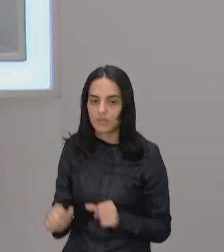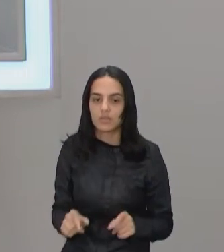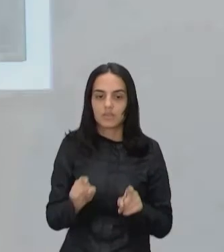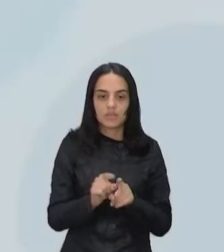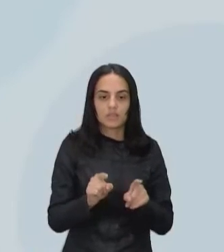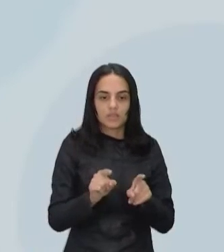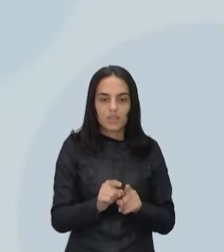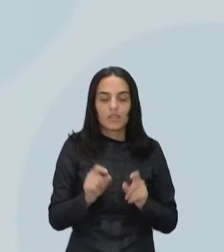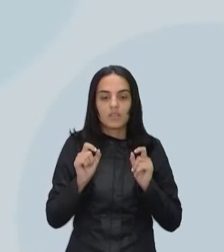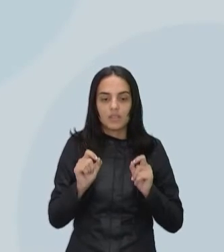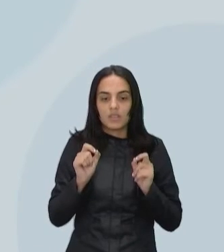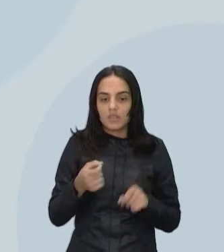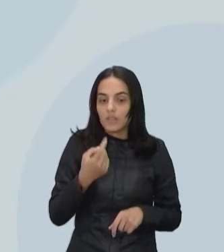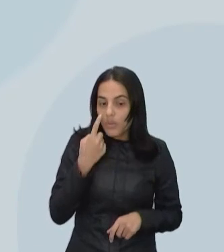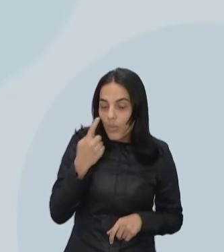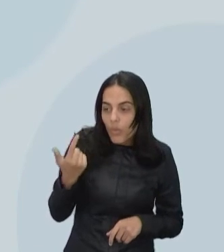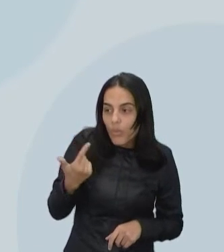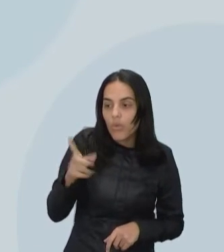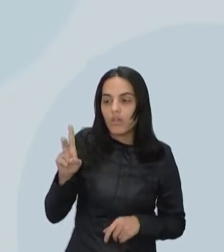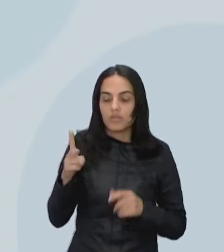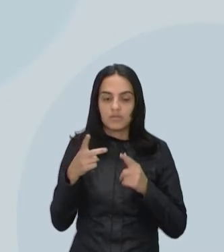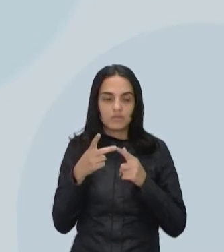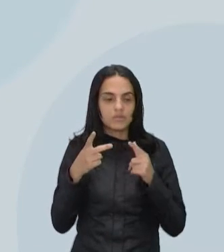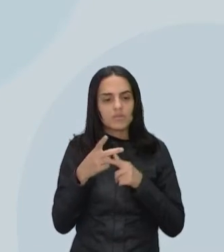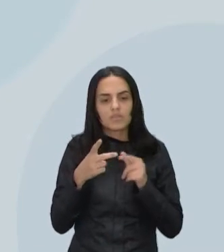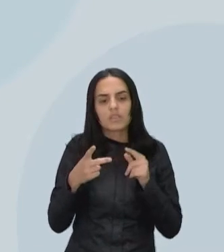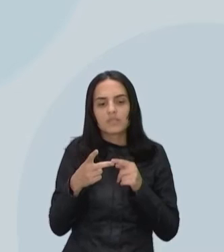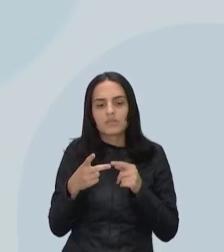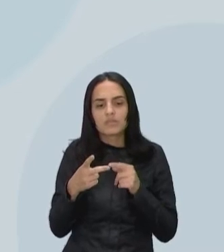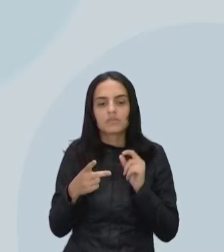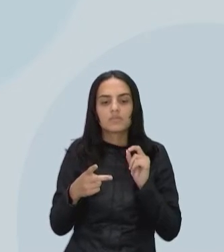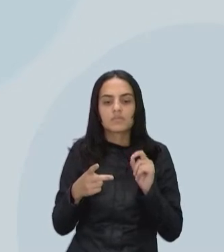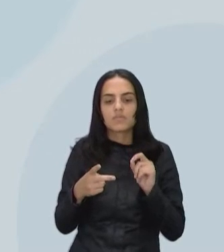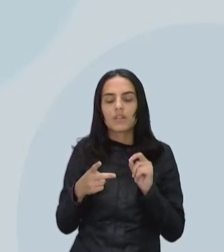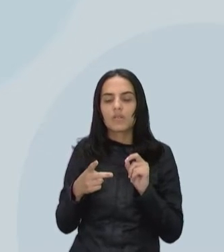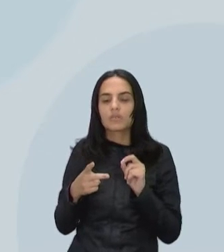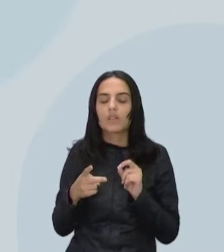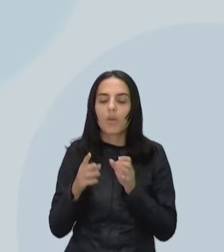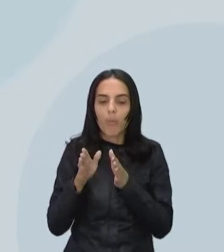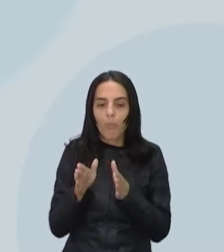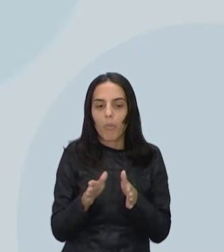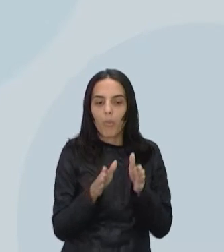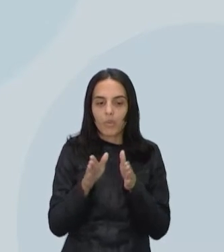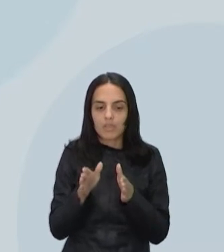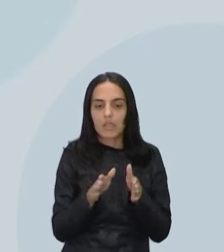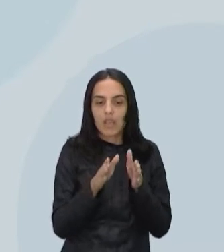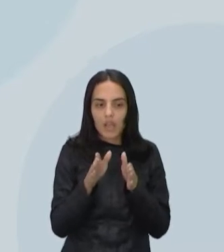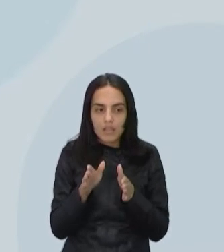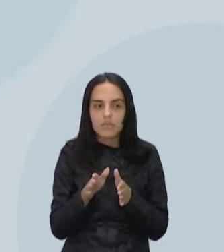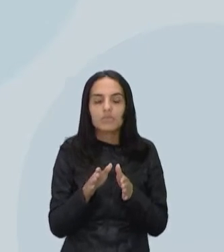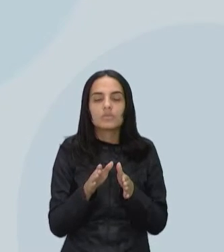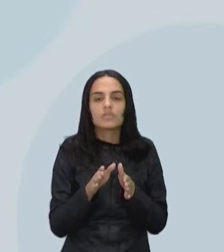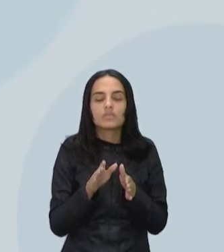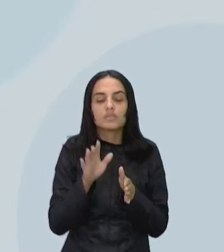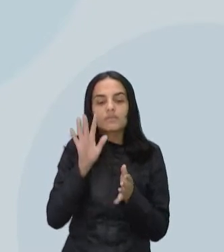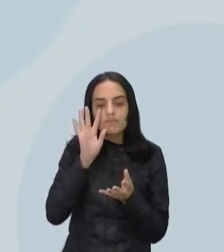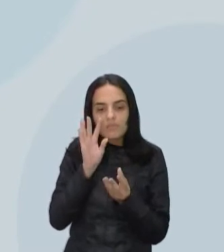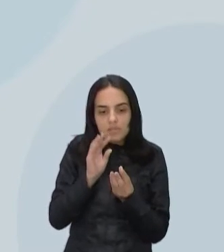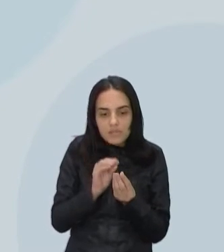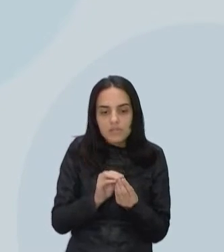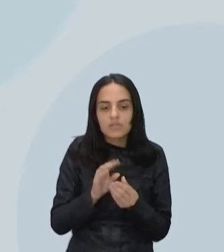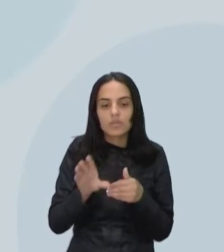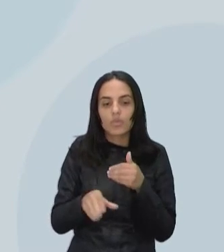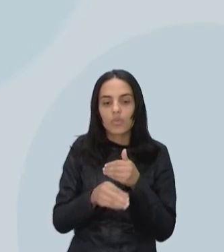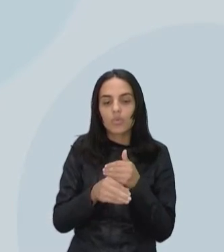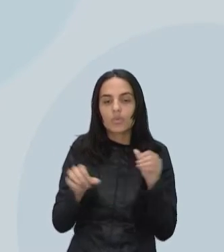de precipitação. O que seria uma precipitação? A precipitação é um processo de formação de um